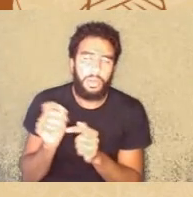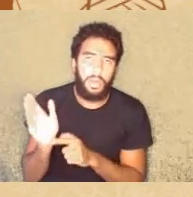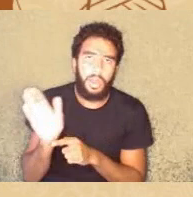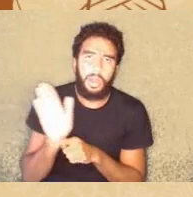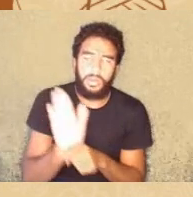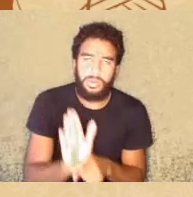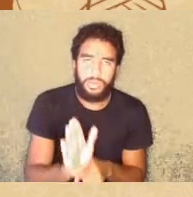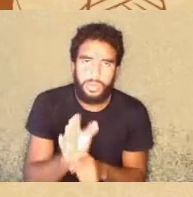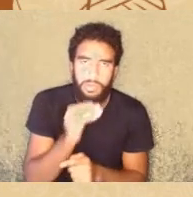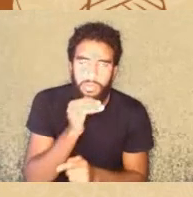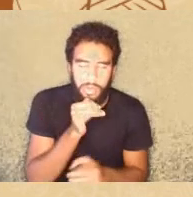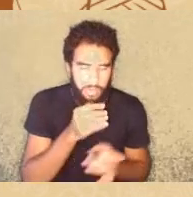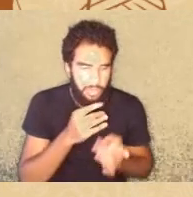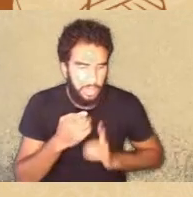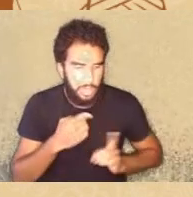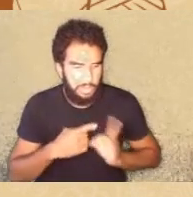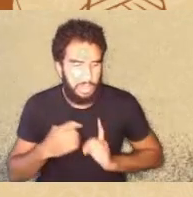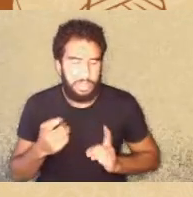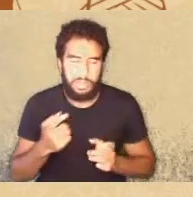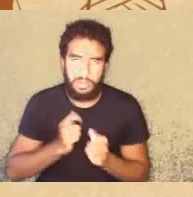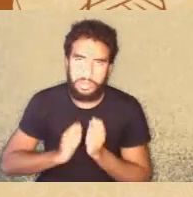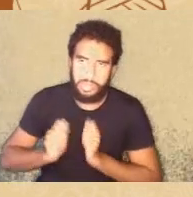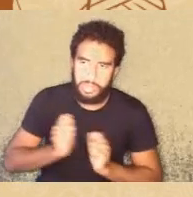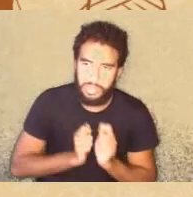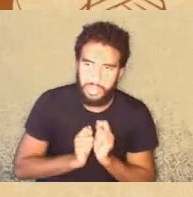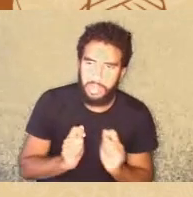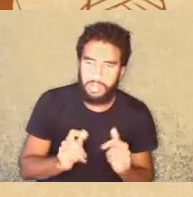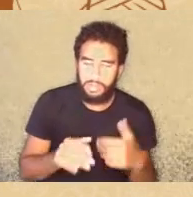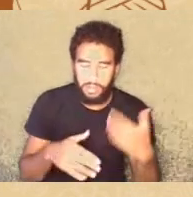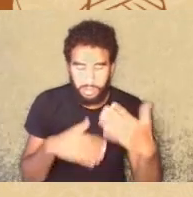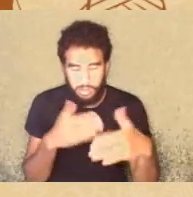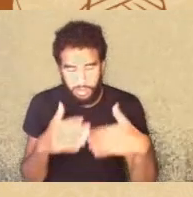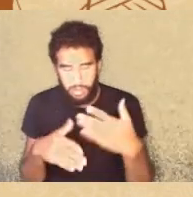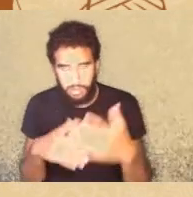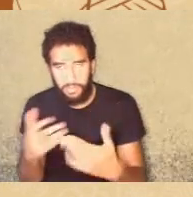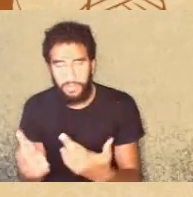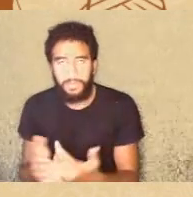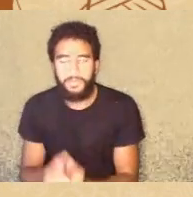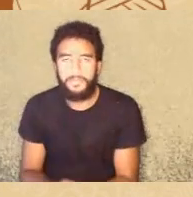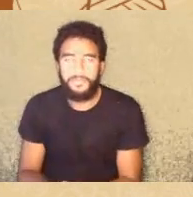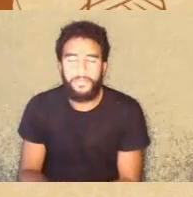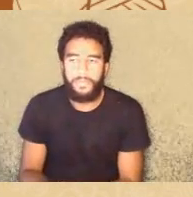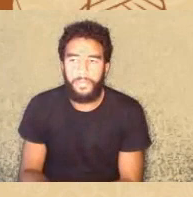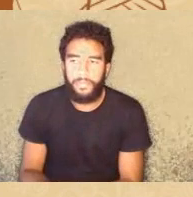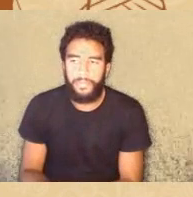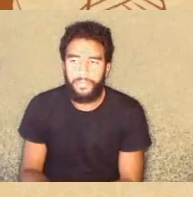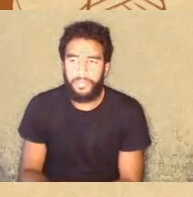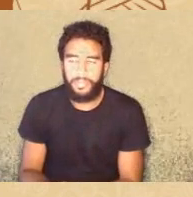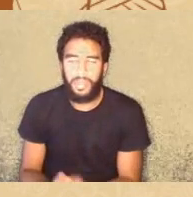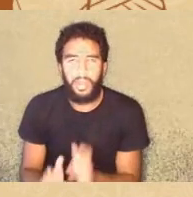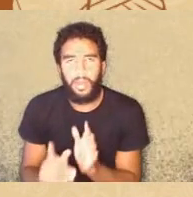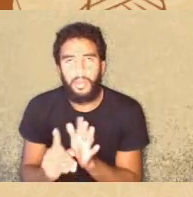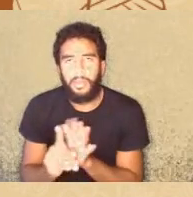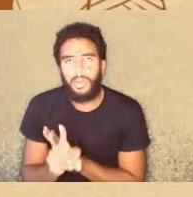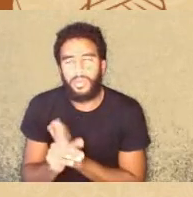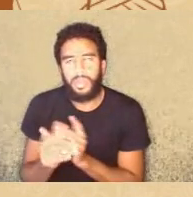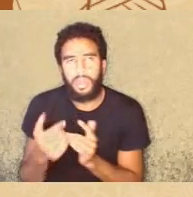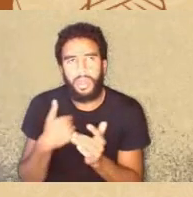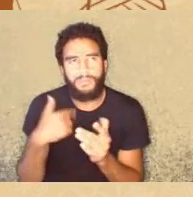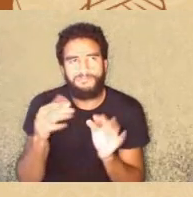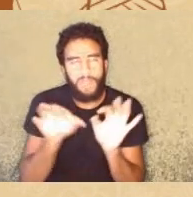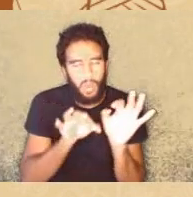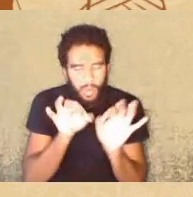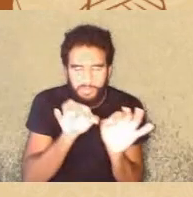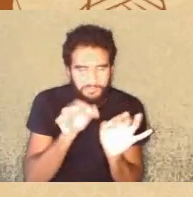da depressão, a partir da ansiedade, até retomando o que você trouxe, e aí é uma pergunta que eu nem sei formular direito, mas eu vou